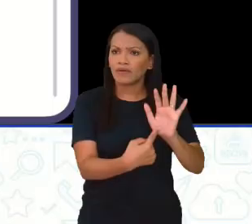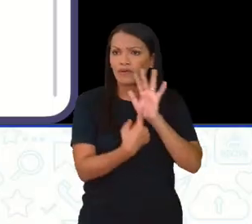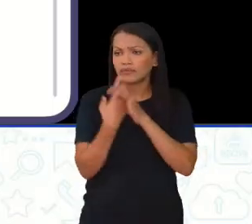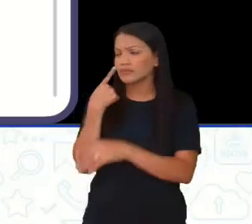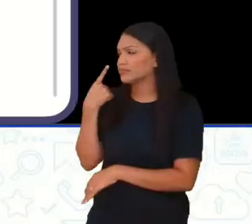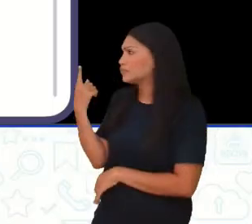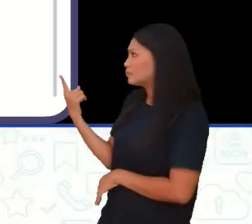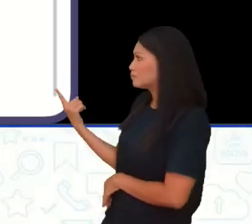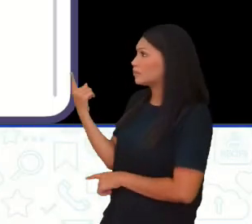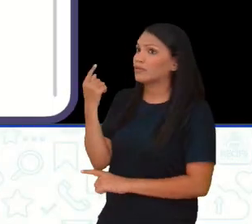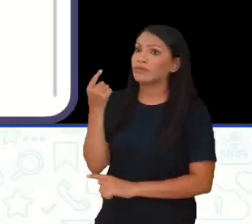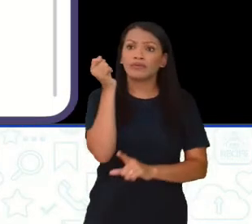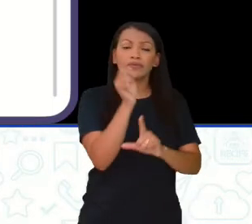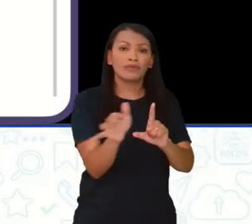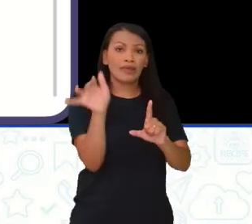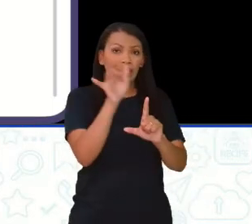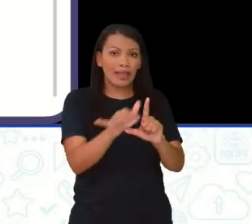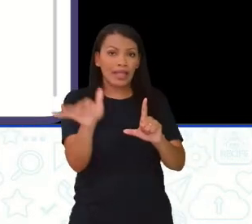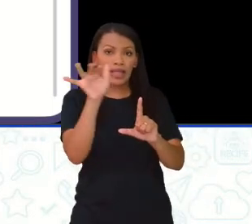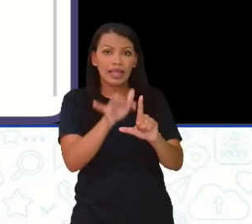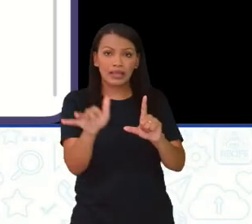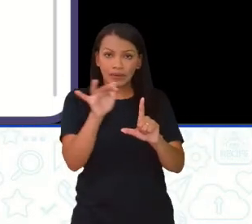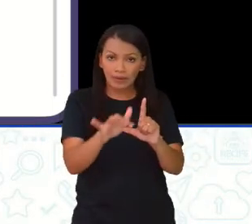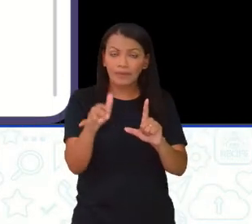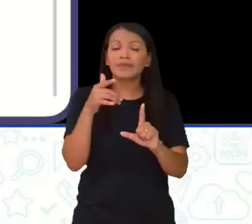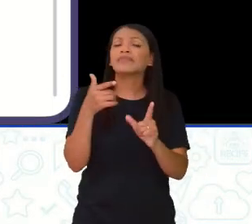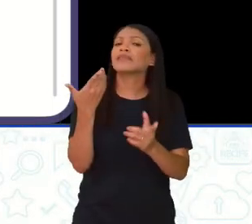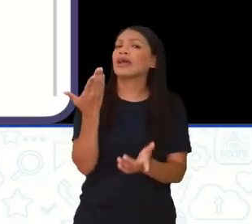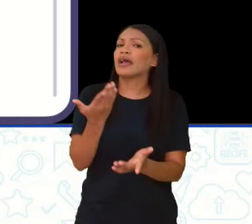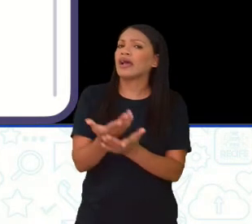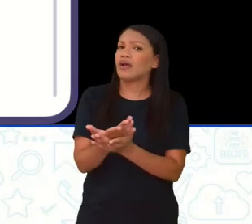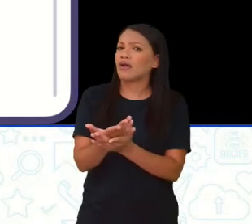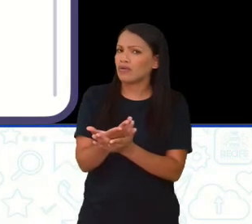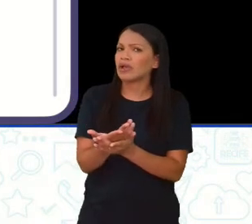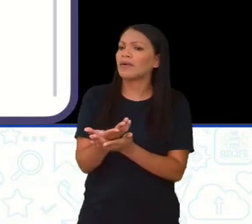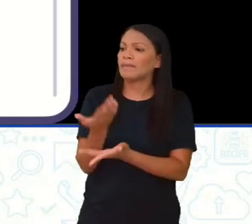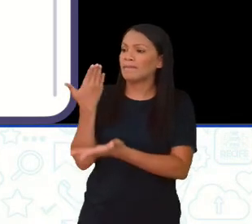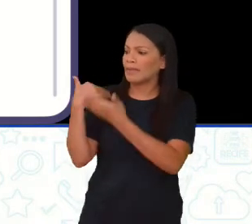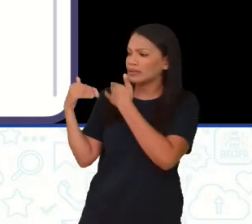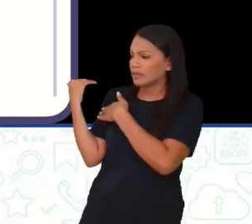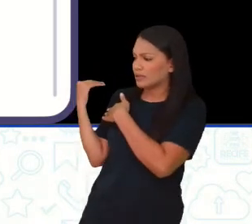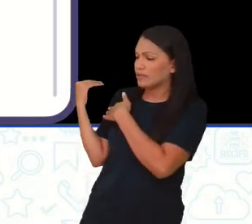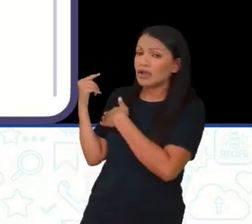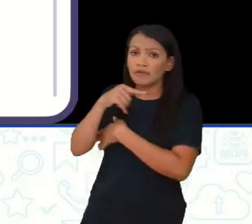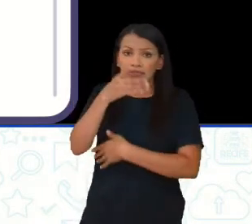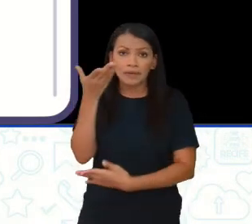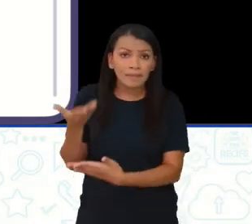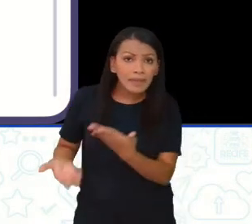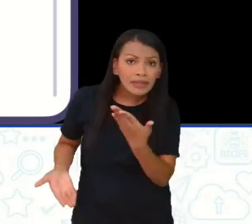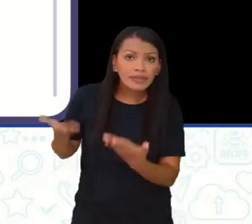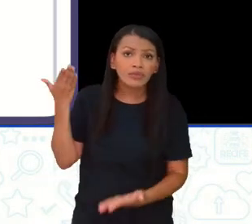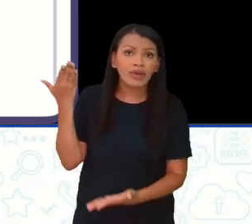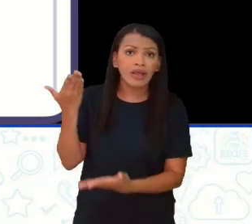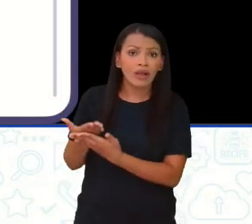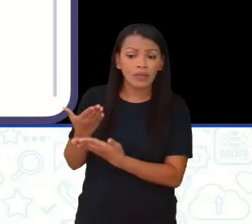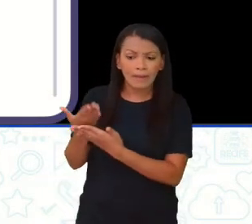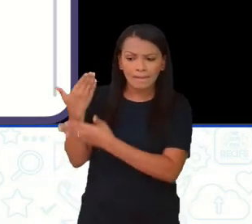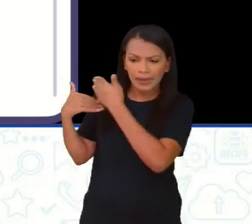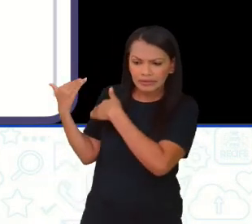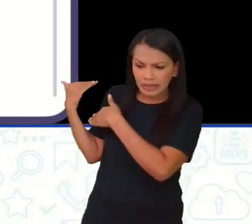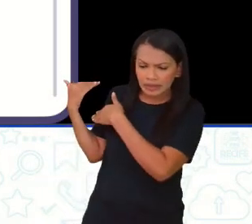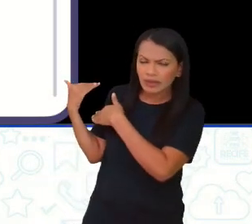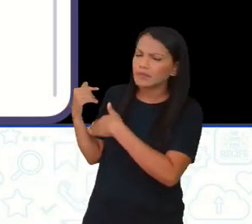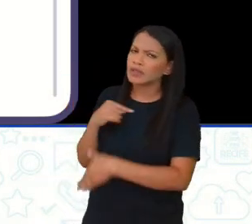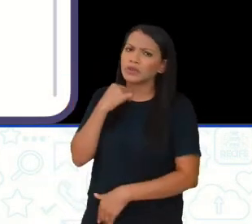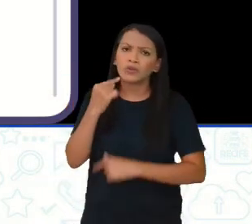QR Code que direciona para a aula anterior. Então, se por algum acaso você perdeu essa aula, né,